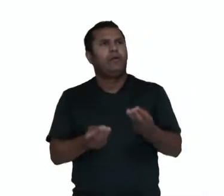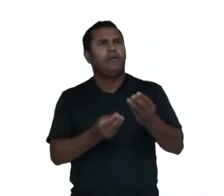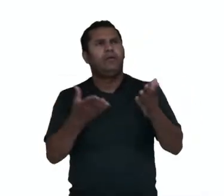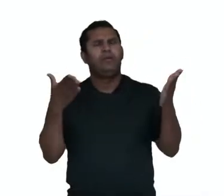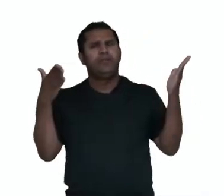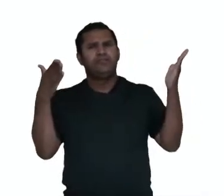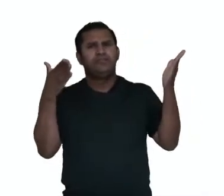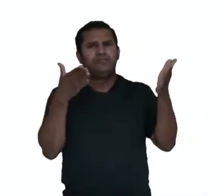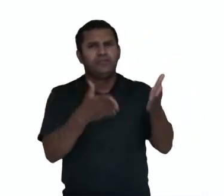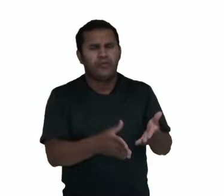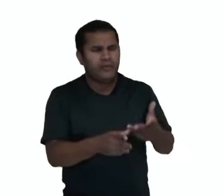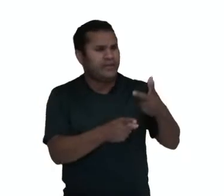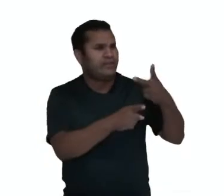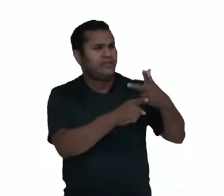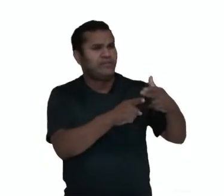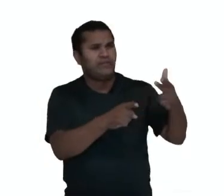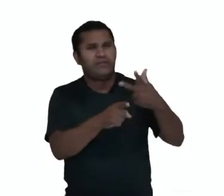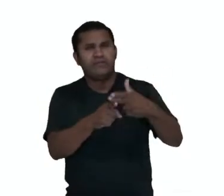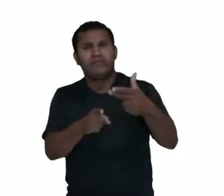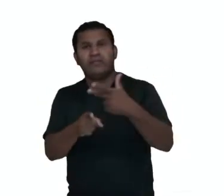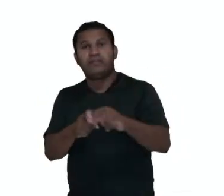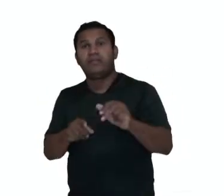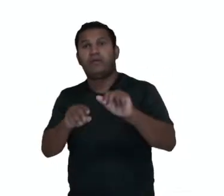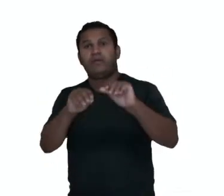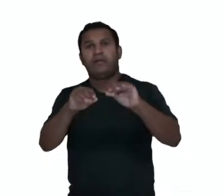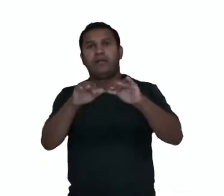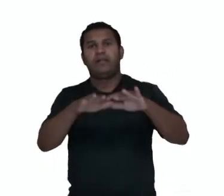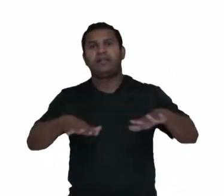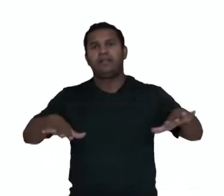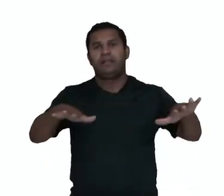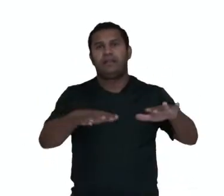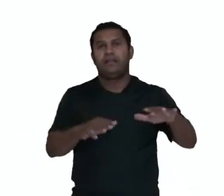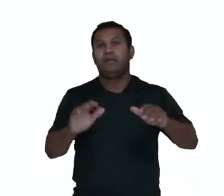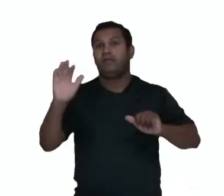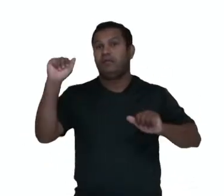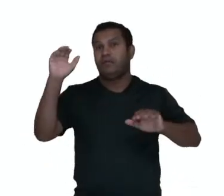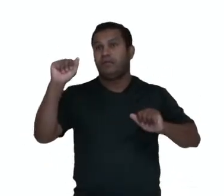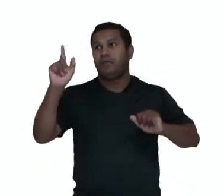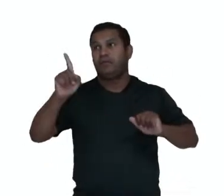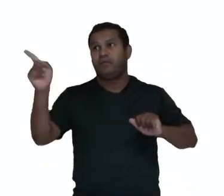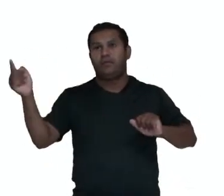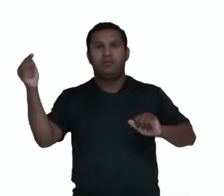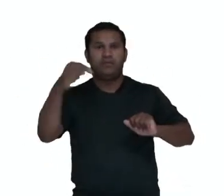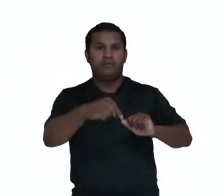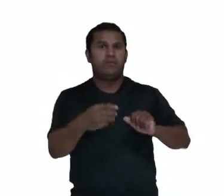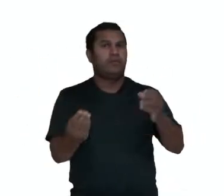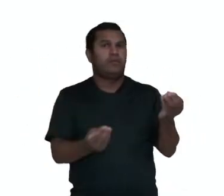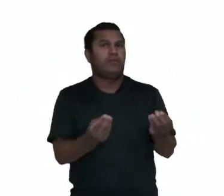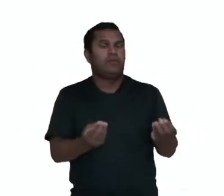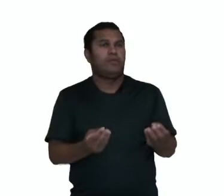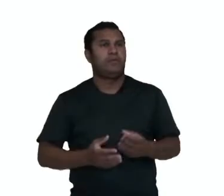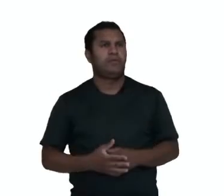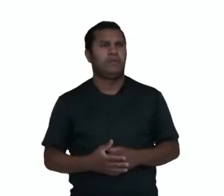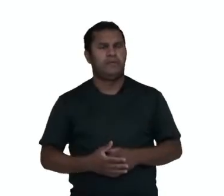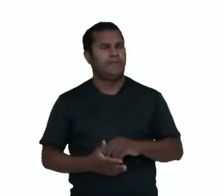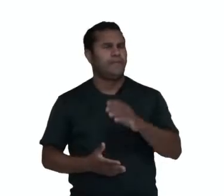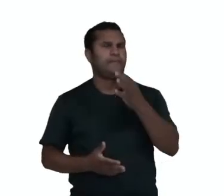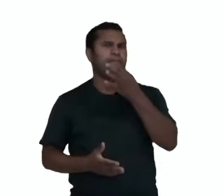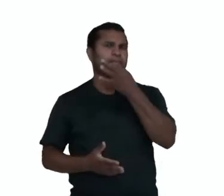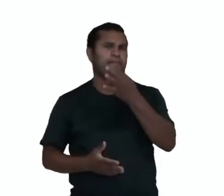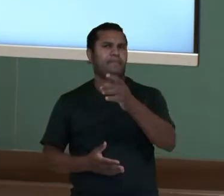processo de conquista das terras astecas pelos espanhóis. Galera, uma dica muito importante, lá no seu livro